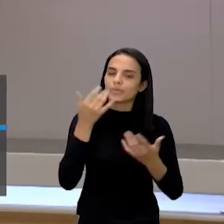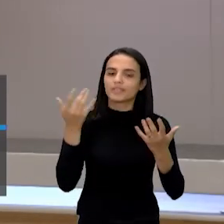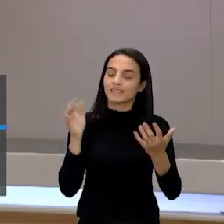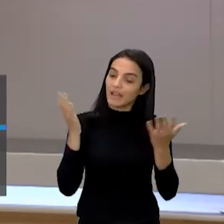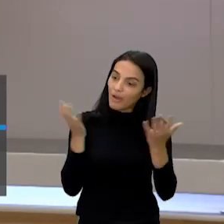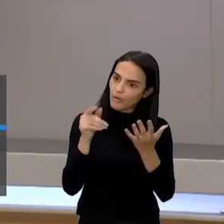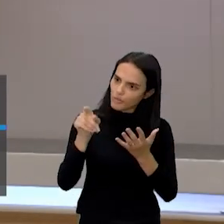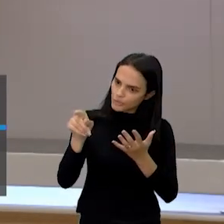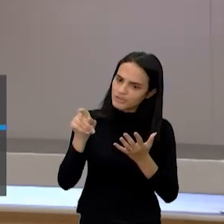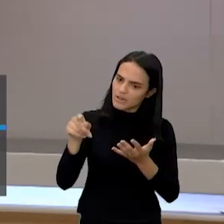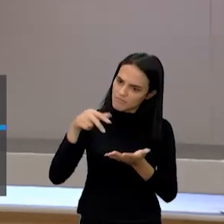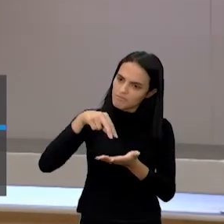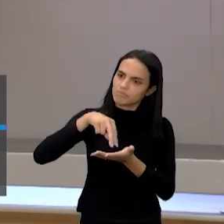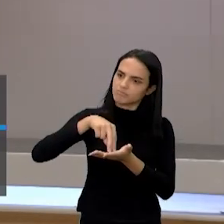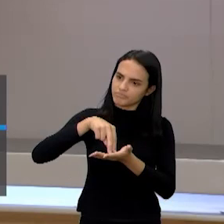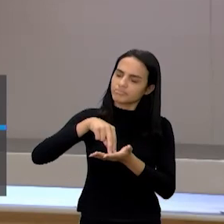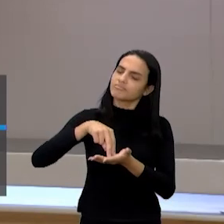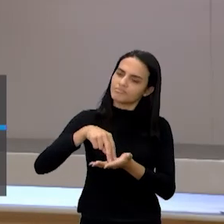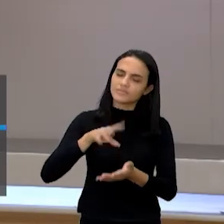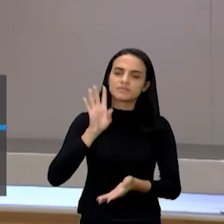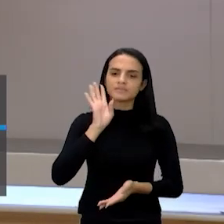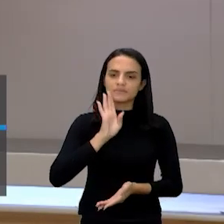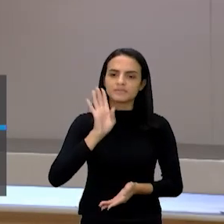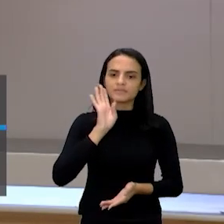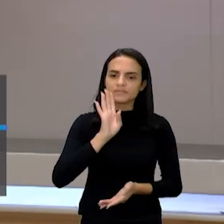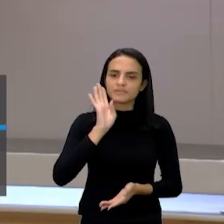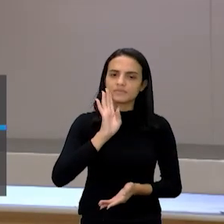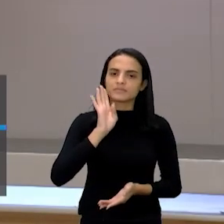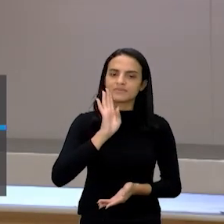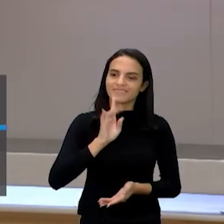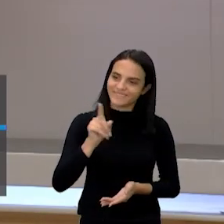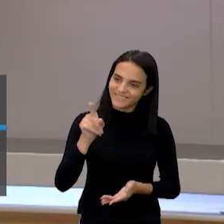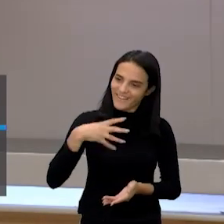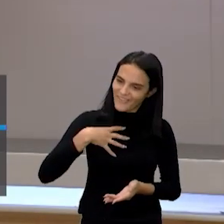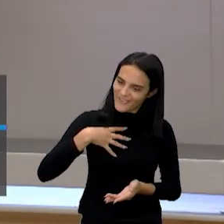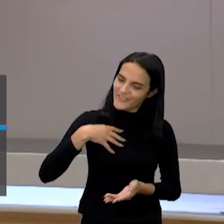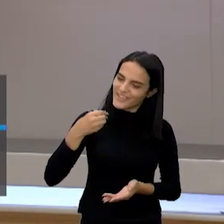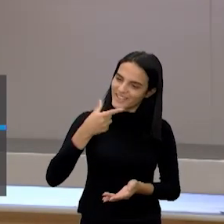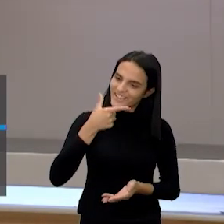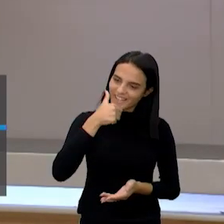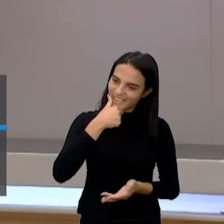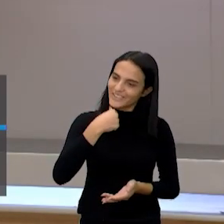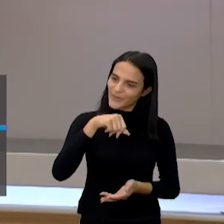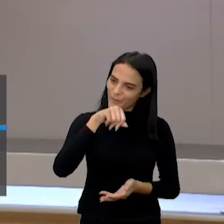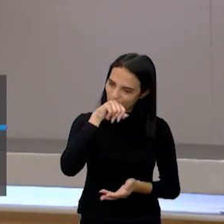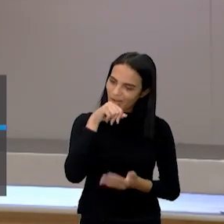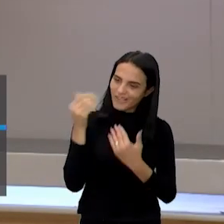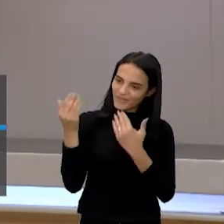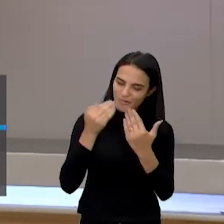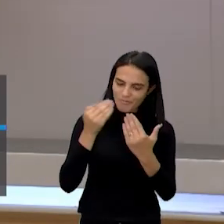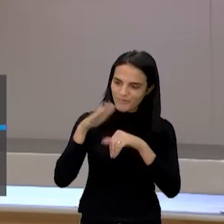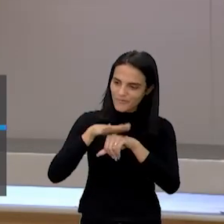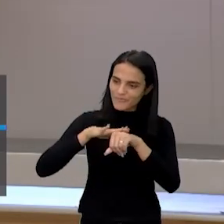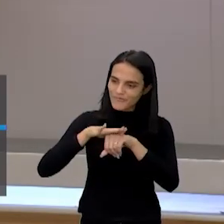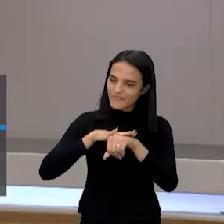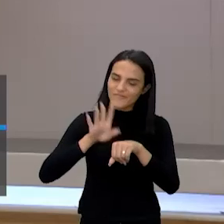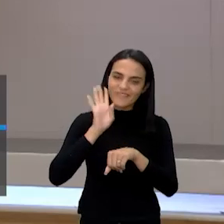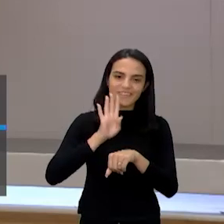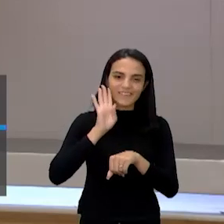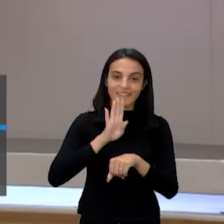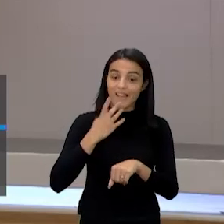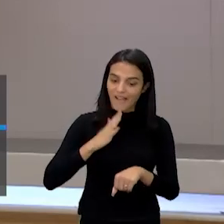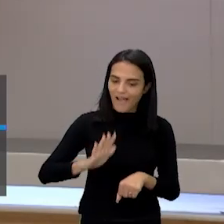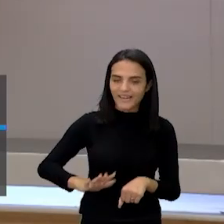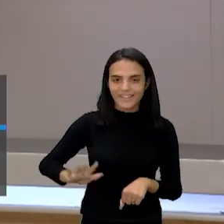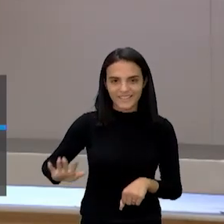aí. Então, que legal realmente aí a filhota ter um pai assim dinâmico, que a criança